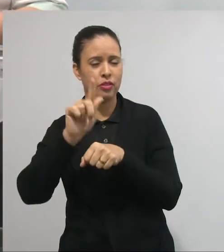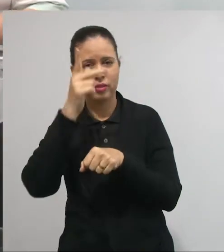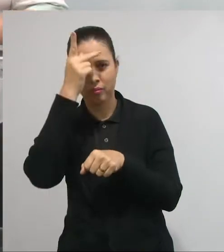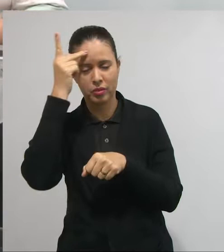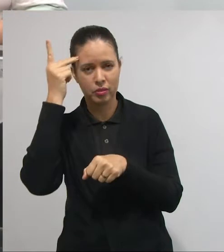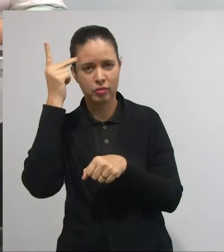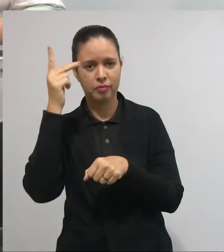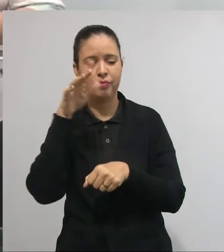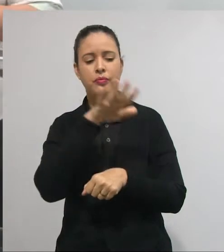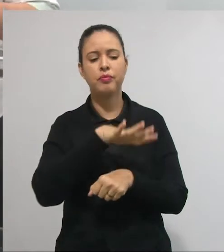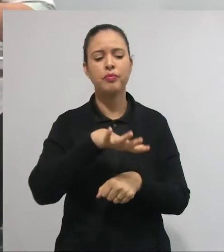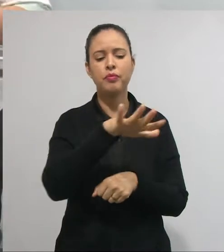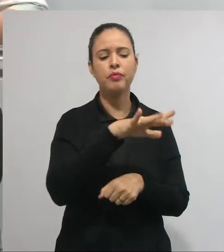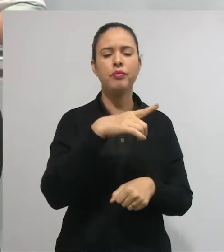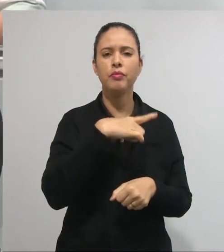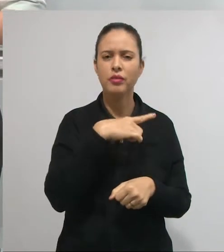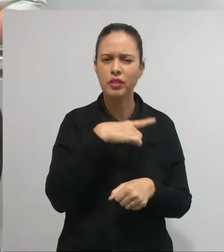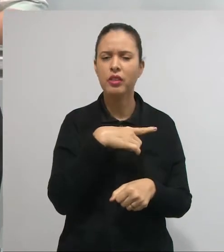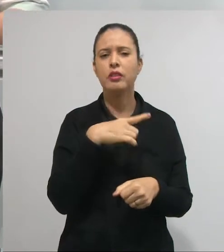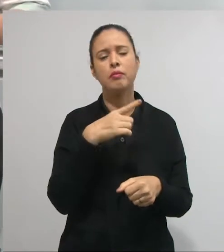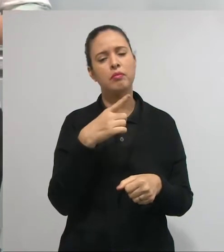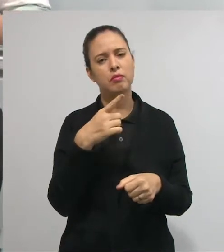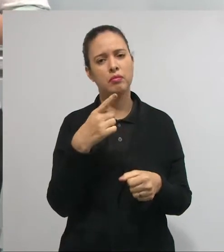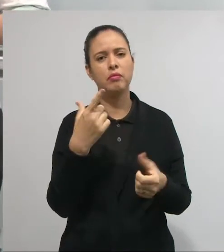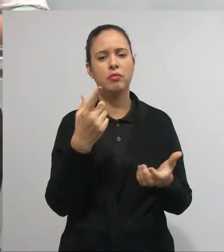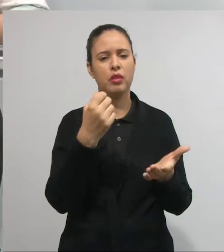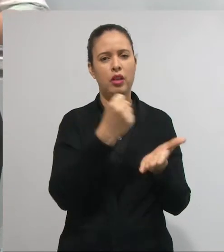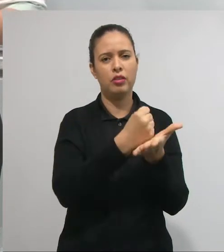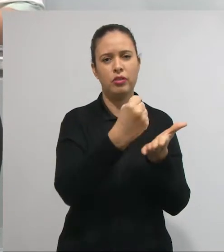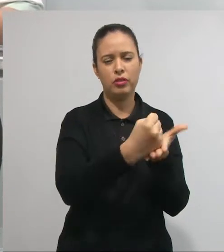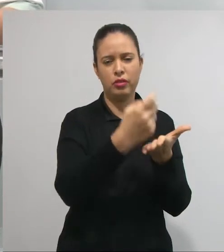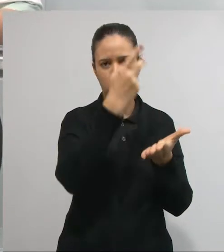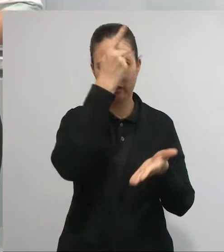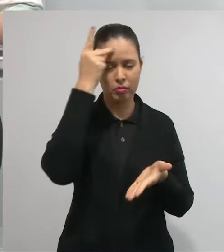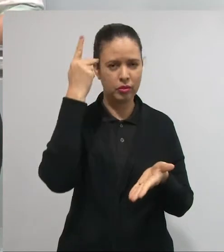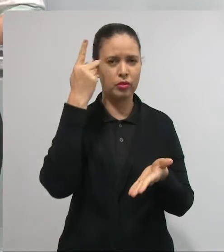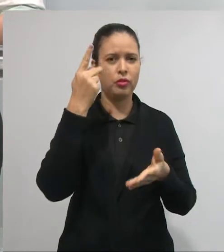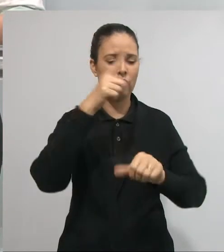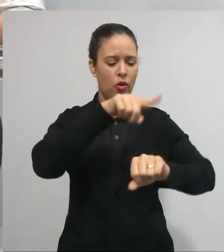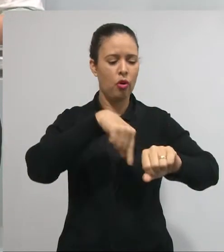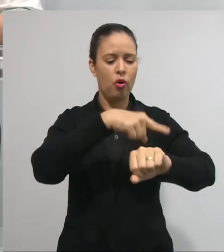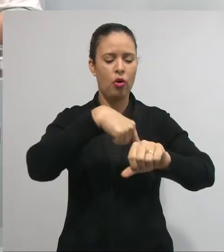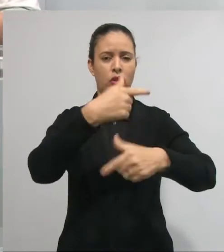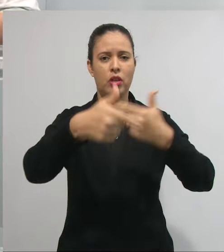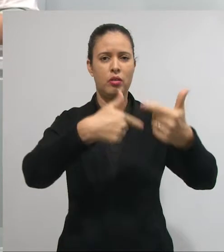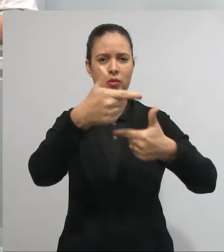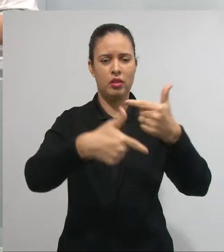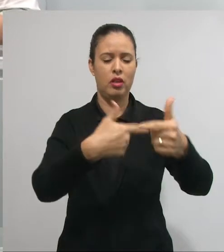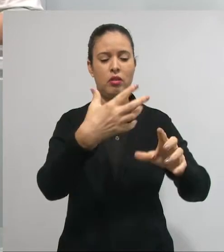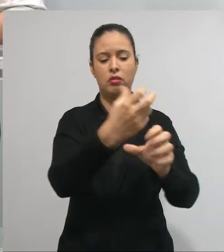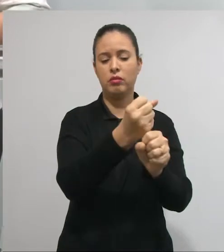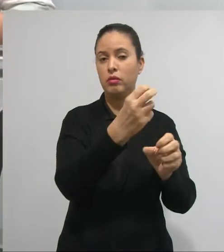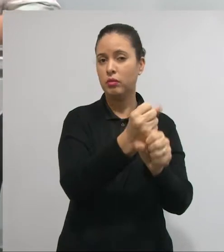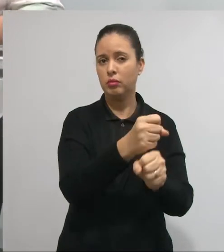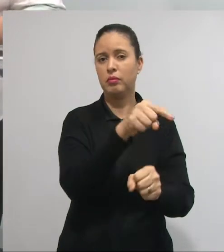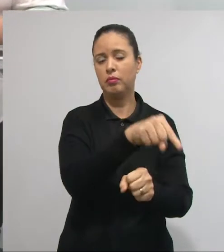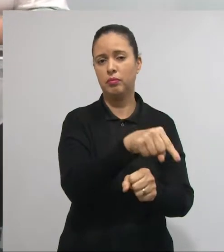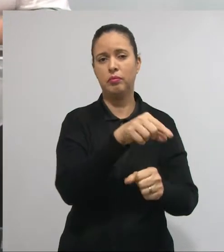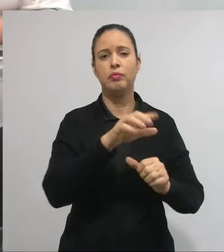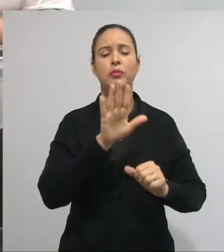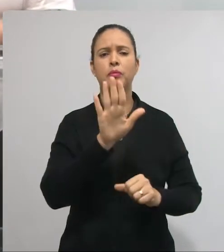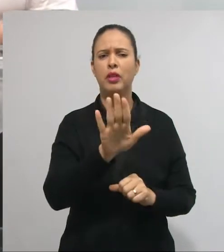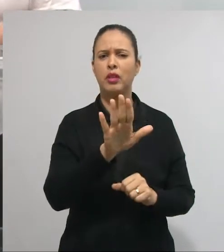sim, claro, um registro, né, das pessoas, se contavam as horas que as pessoas trabalhavam, mas